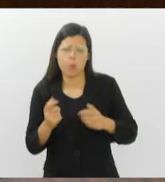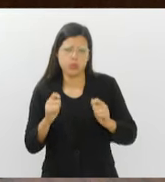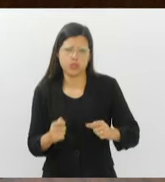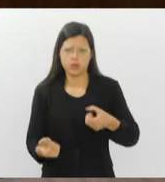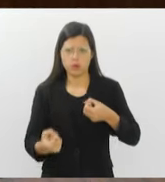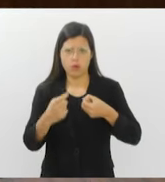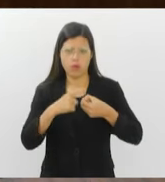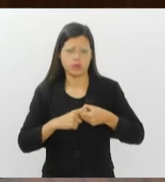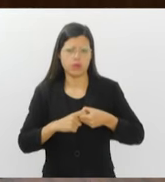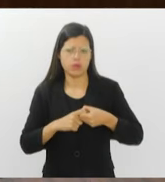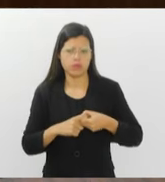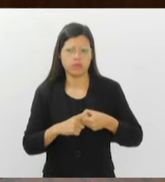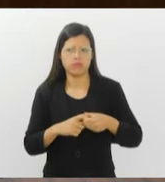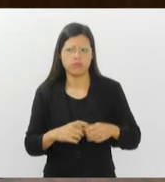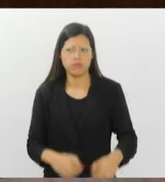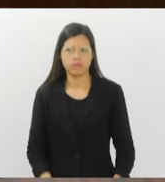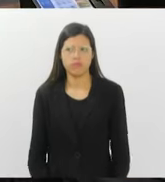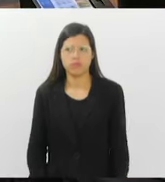pauta.